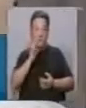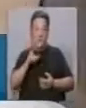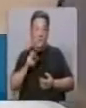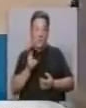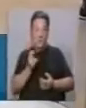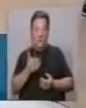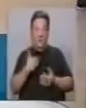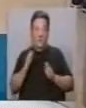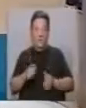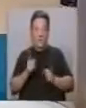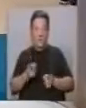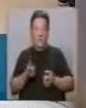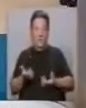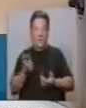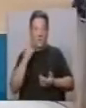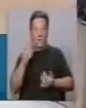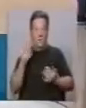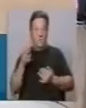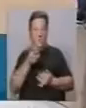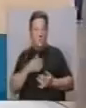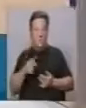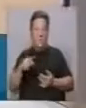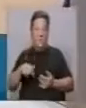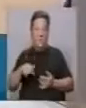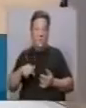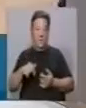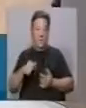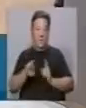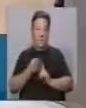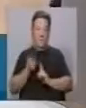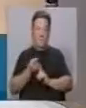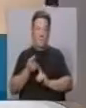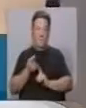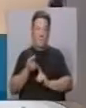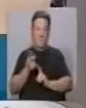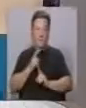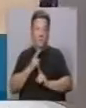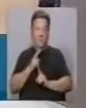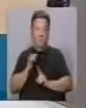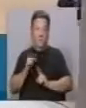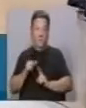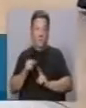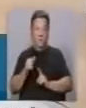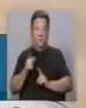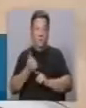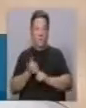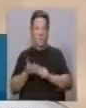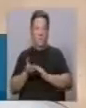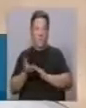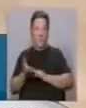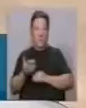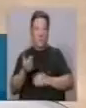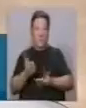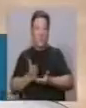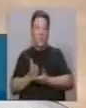Ficamos então com esta informação aqui da Feira Universitária de Emprego, que está a